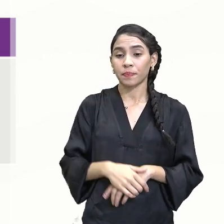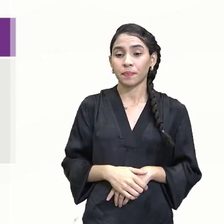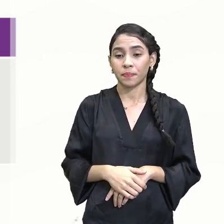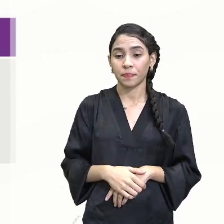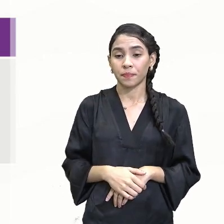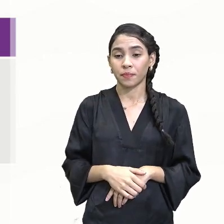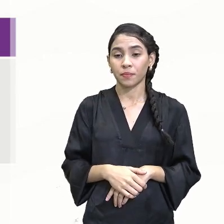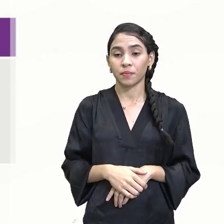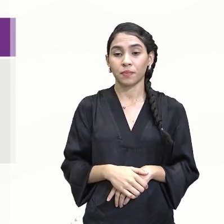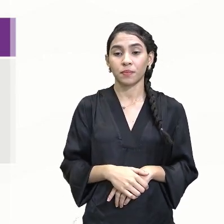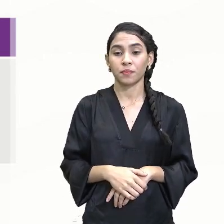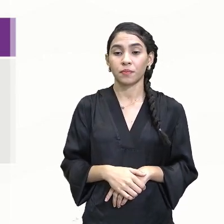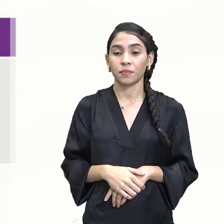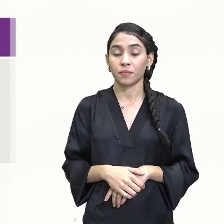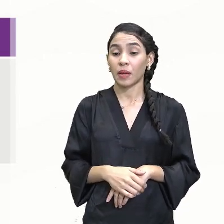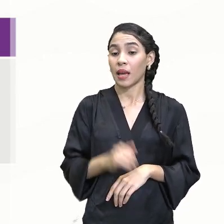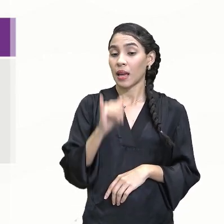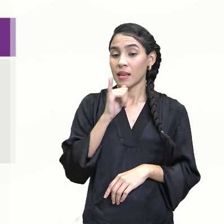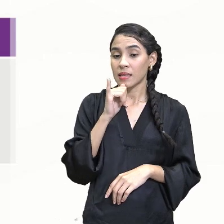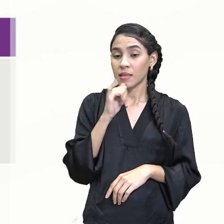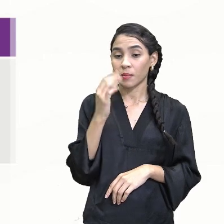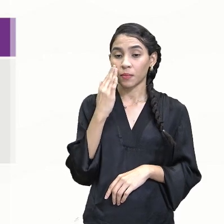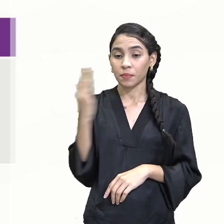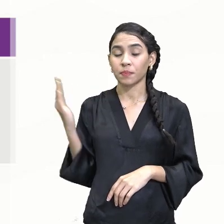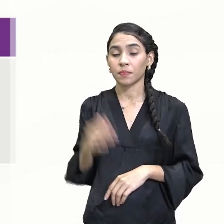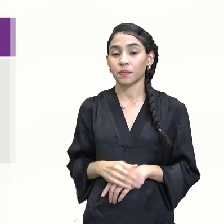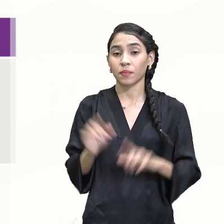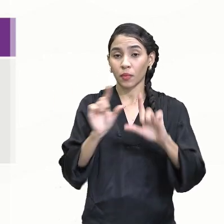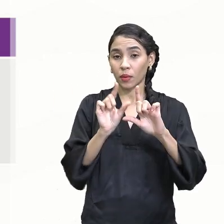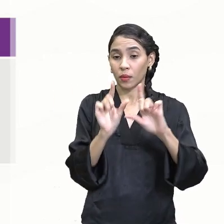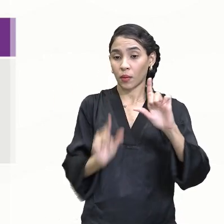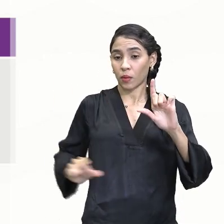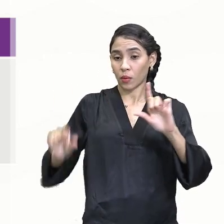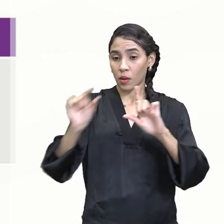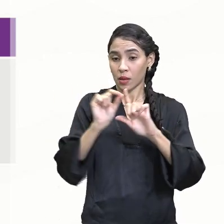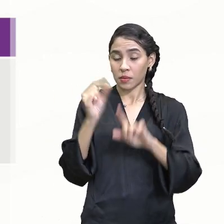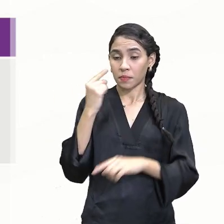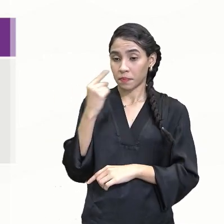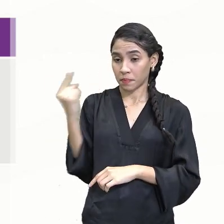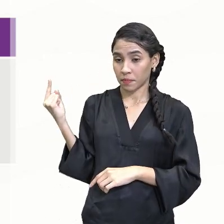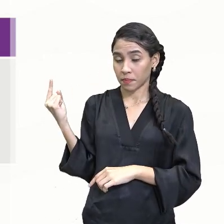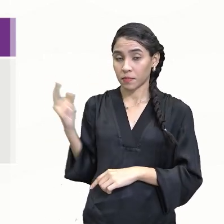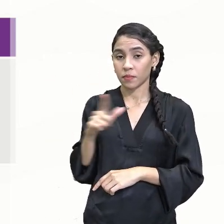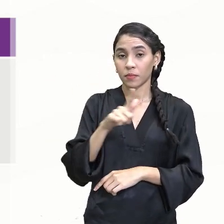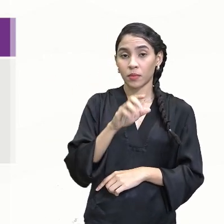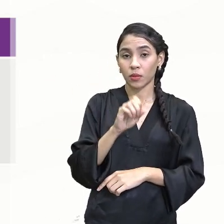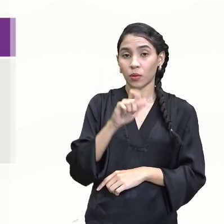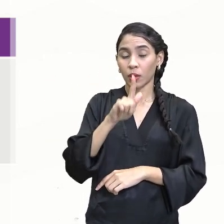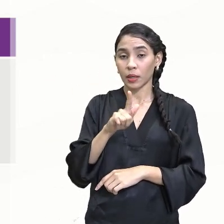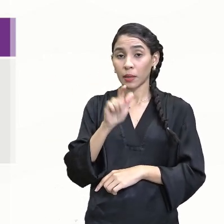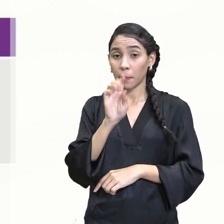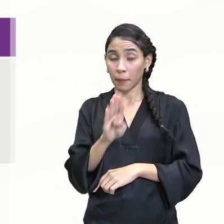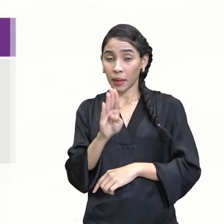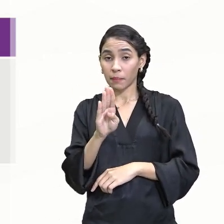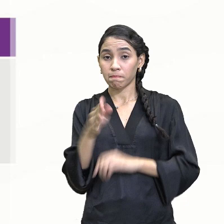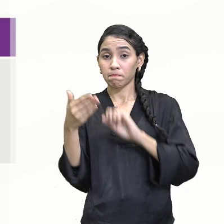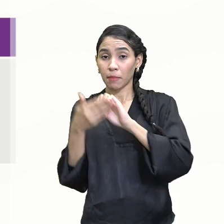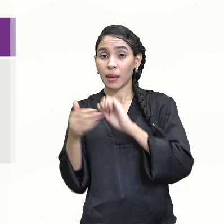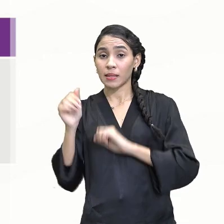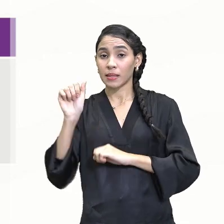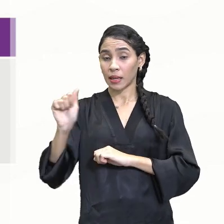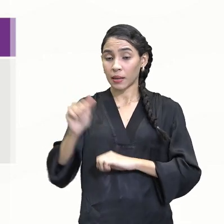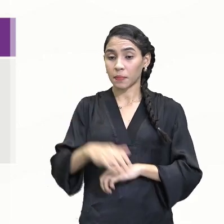a gente escreve a forma aí, logaritmo, fica assim, log de B na base A, em que o